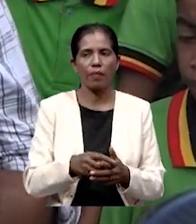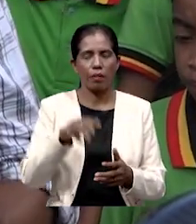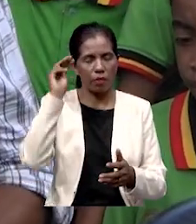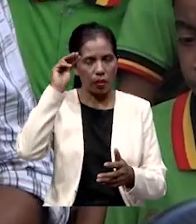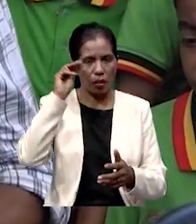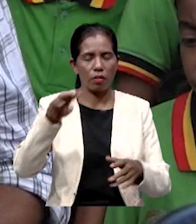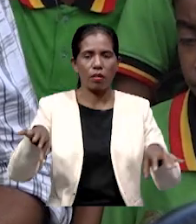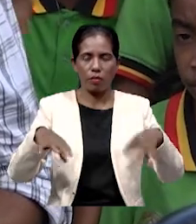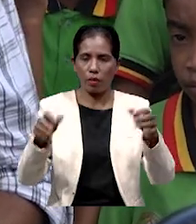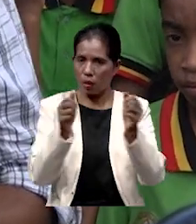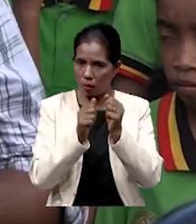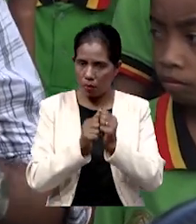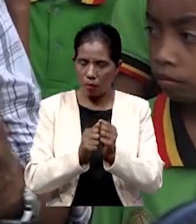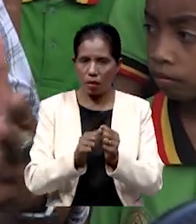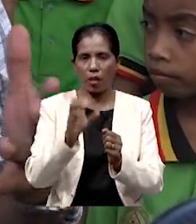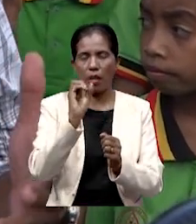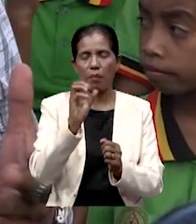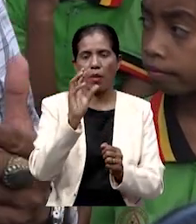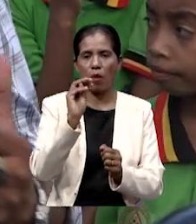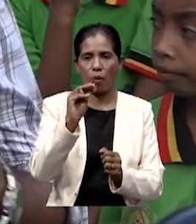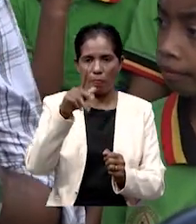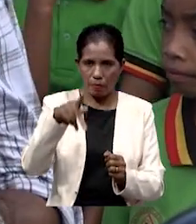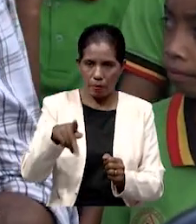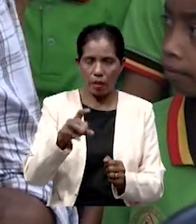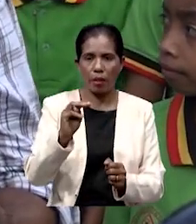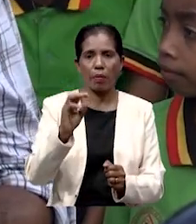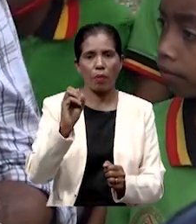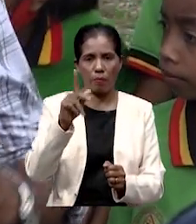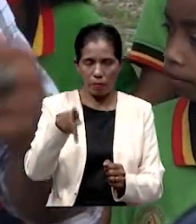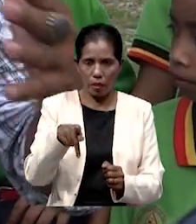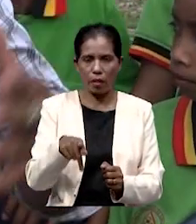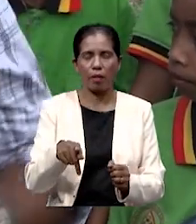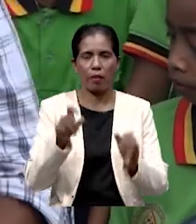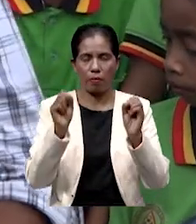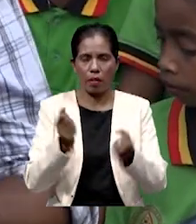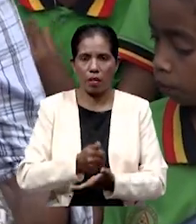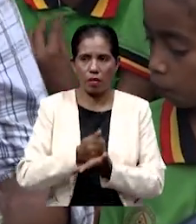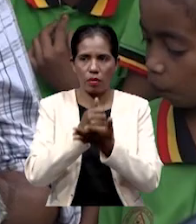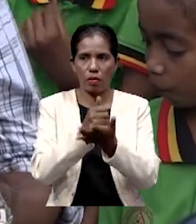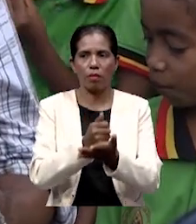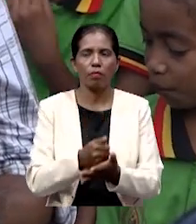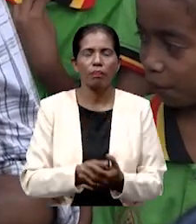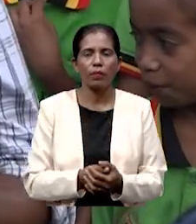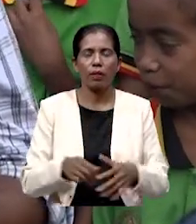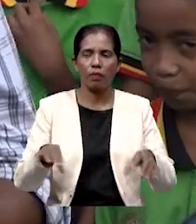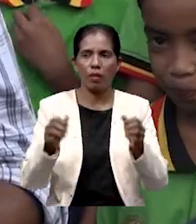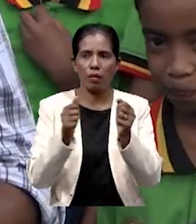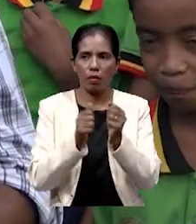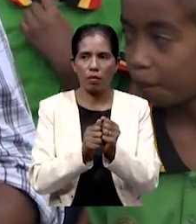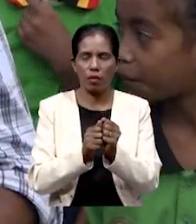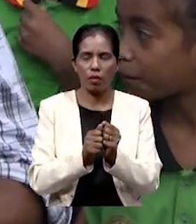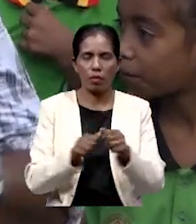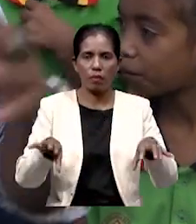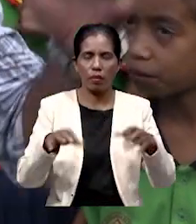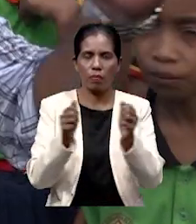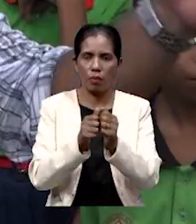a muito com obras públicas, ou se toma conta bem, né? A tu nebele, halo entre ligação dia, a tu